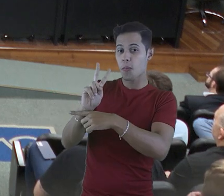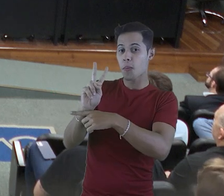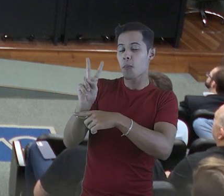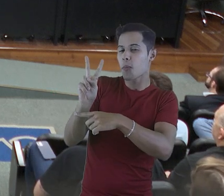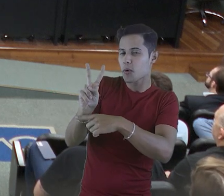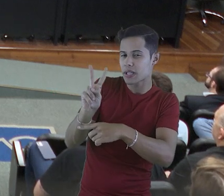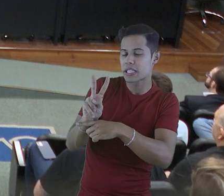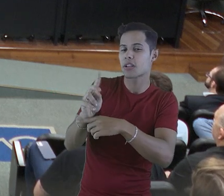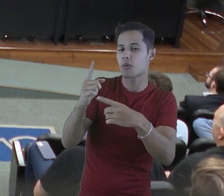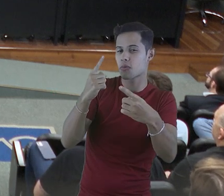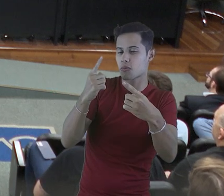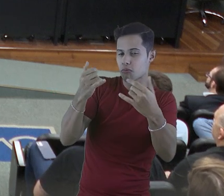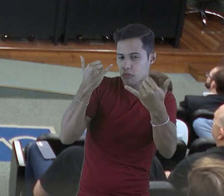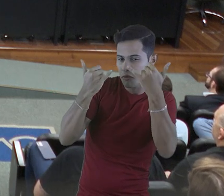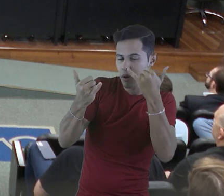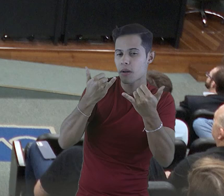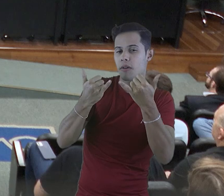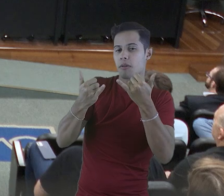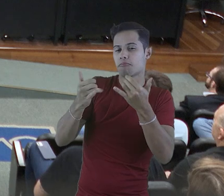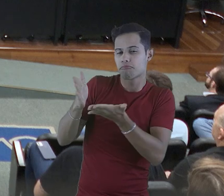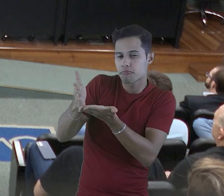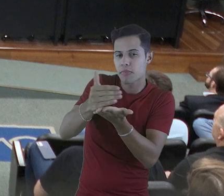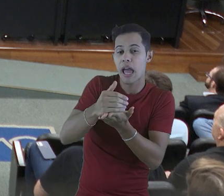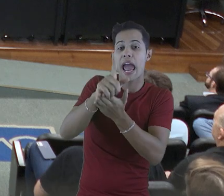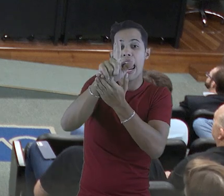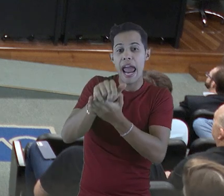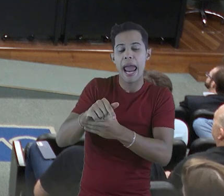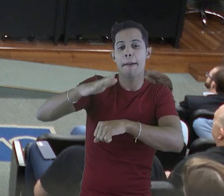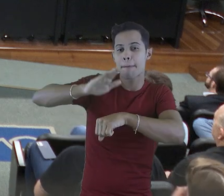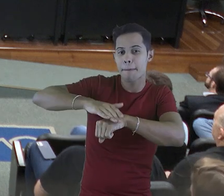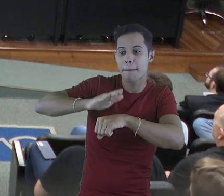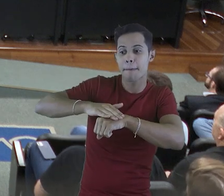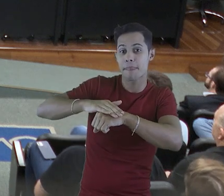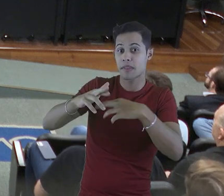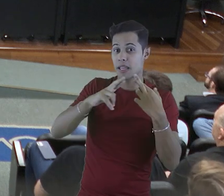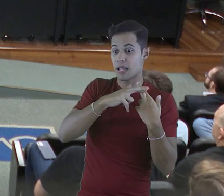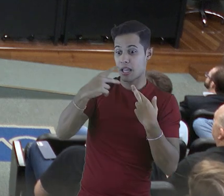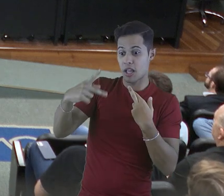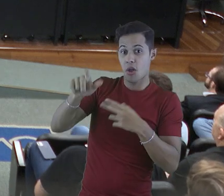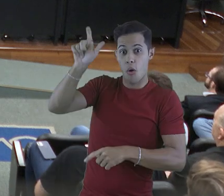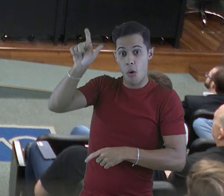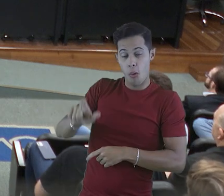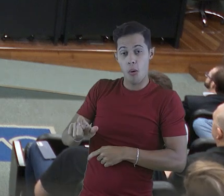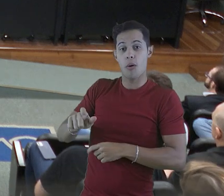processos de tratamento de dados opa tudo a ver com o que pode ser solicitado pelo 29